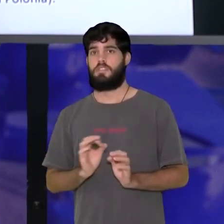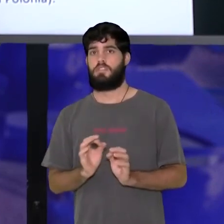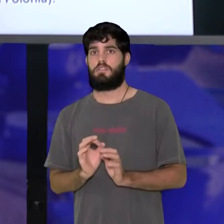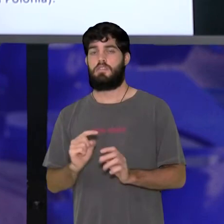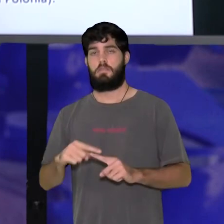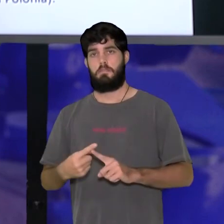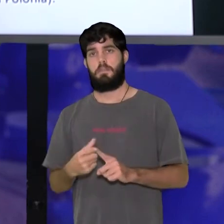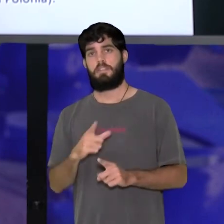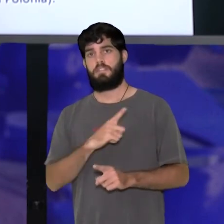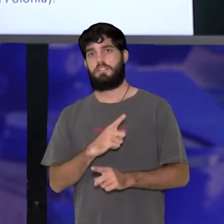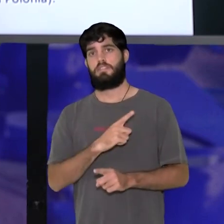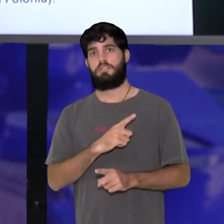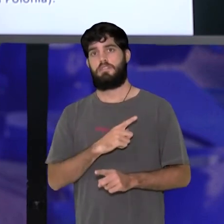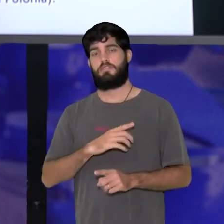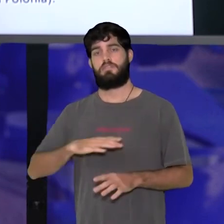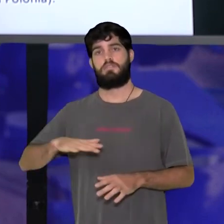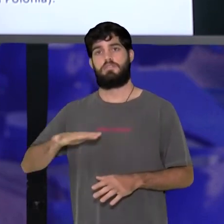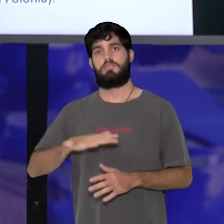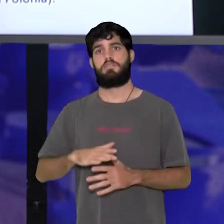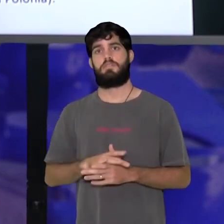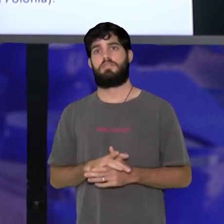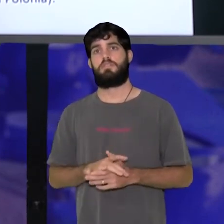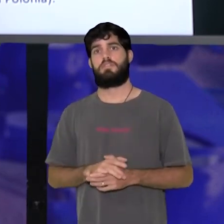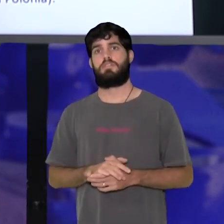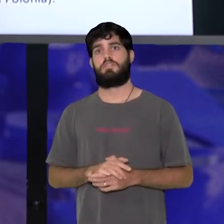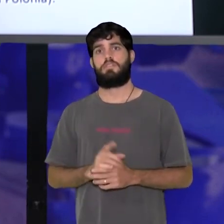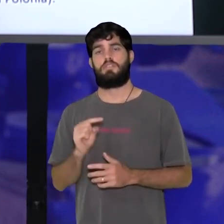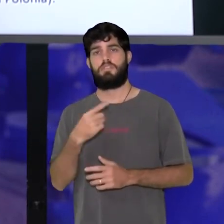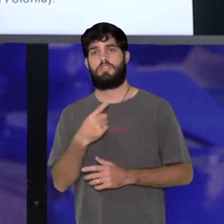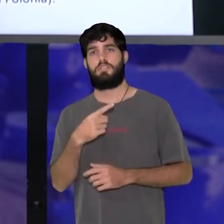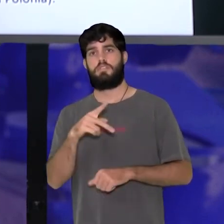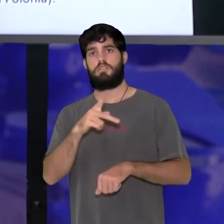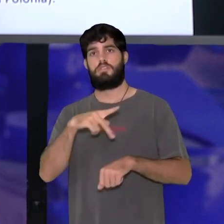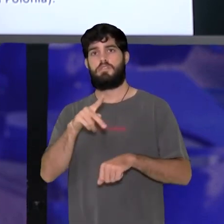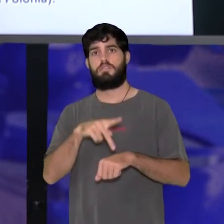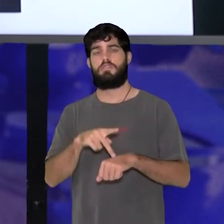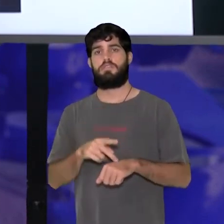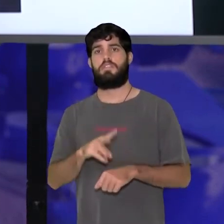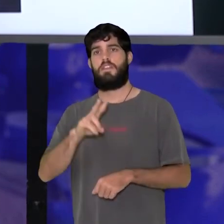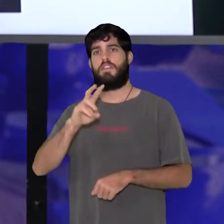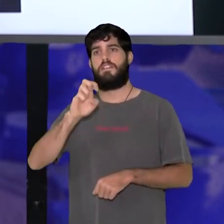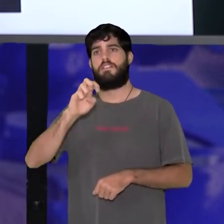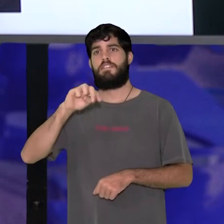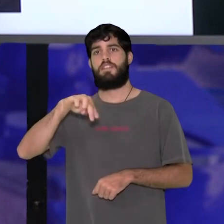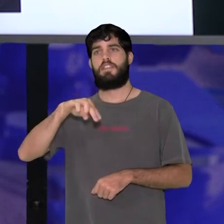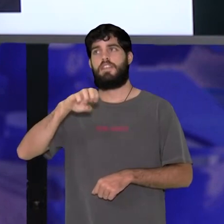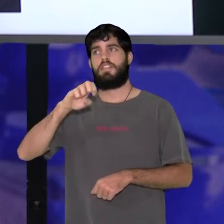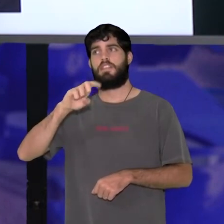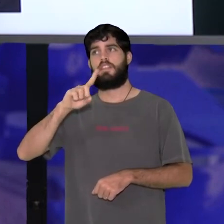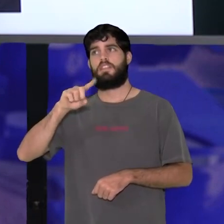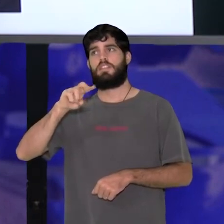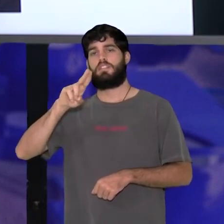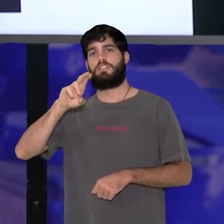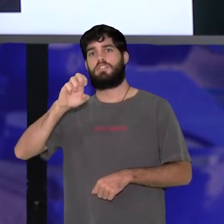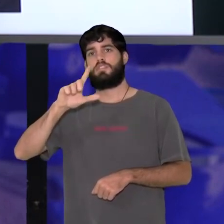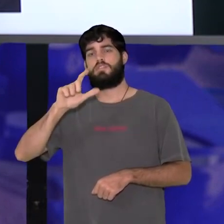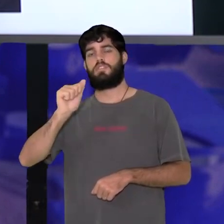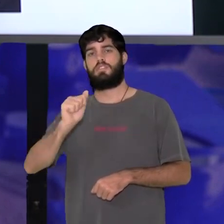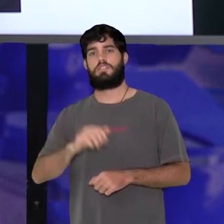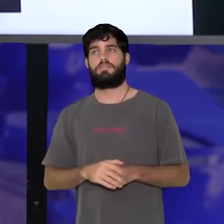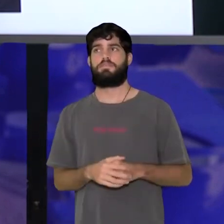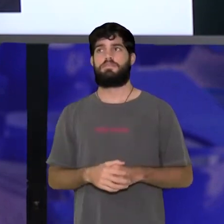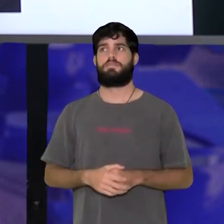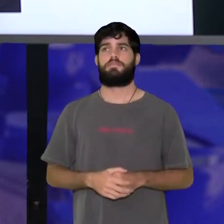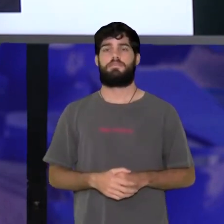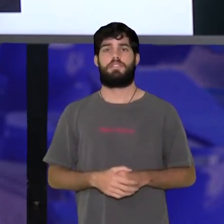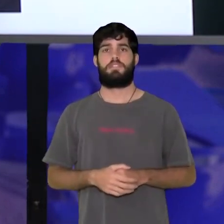de muita tensão, inclusive aqui no nosso país vizinho, a Venezuela, né? Aqui estão as